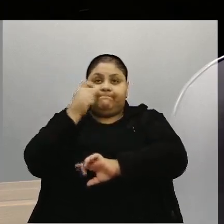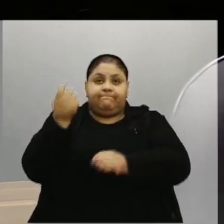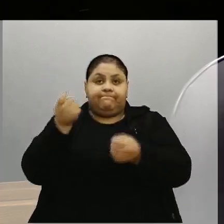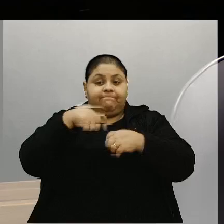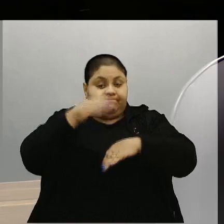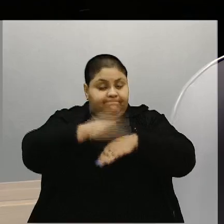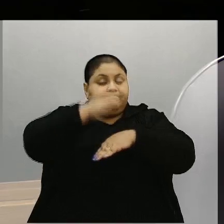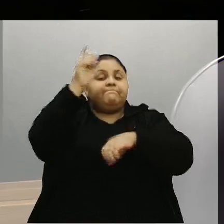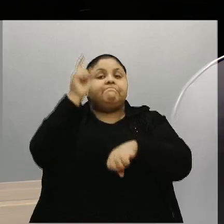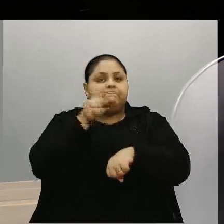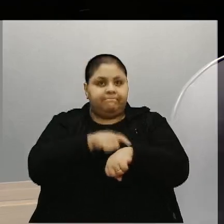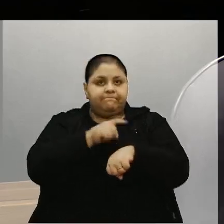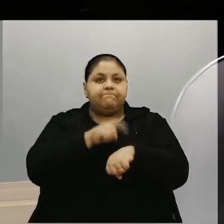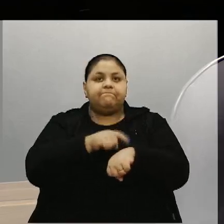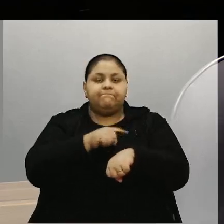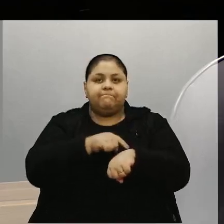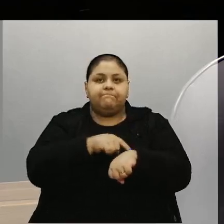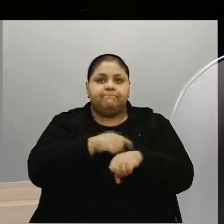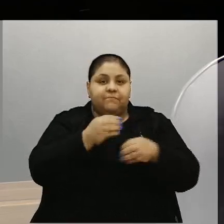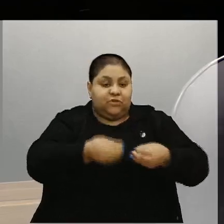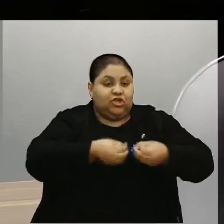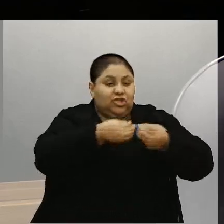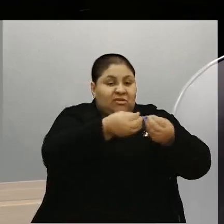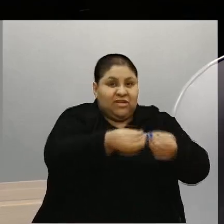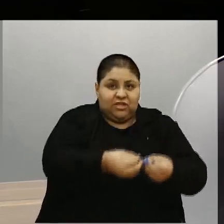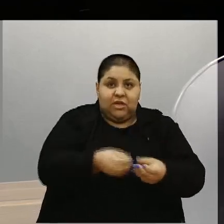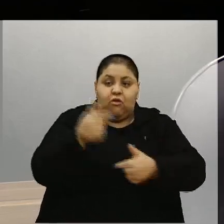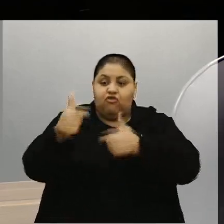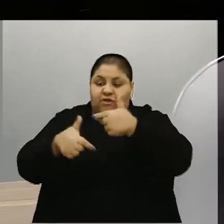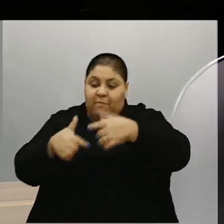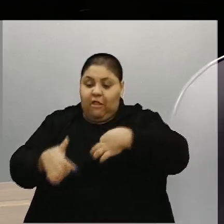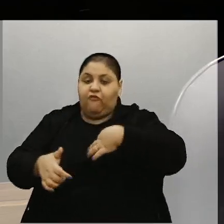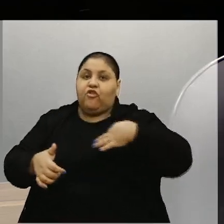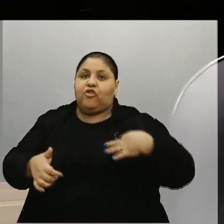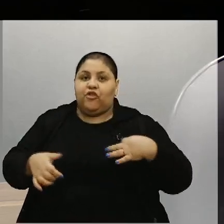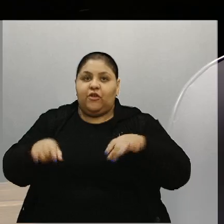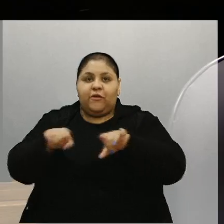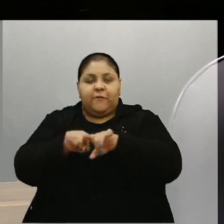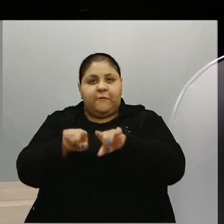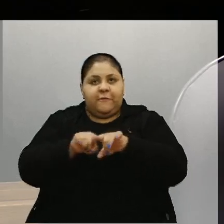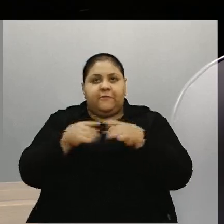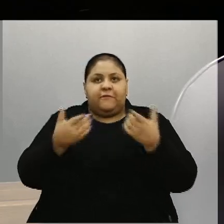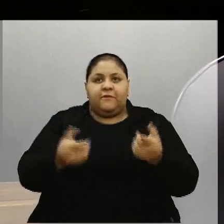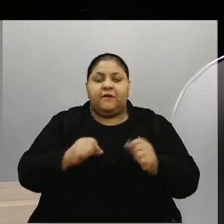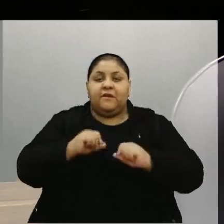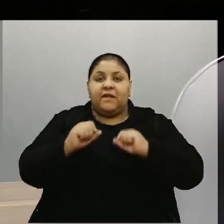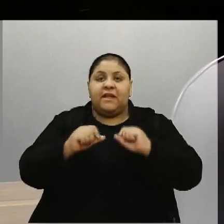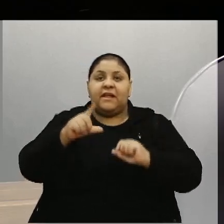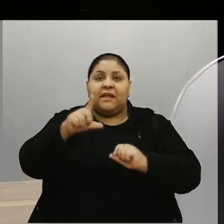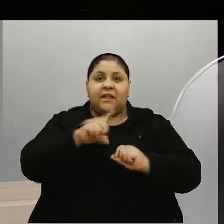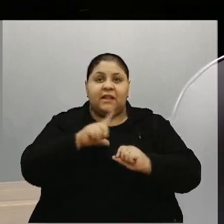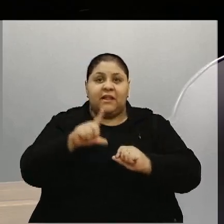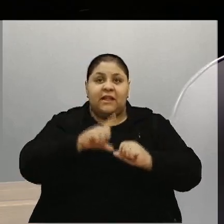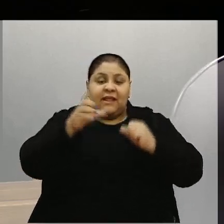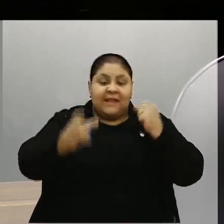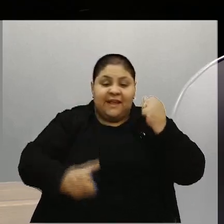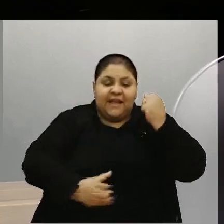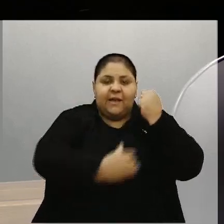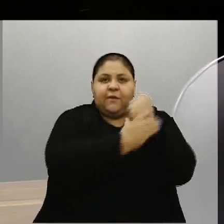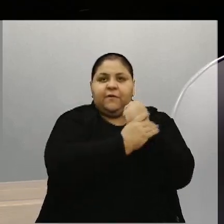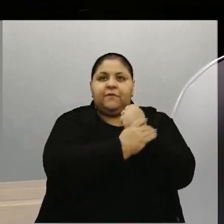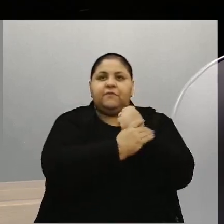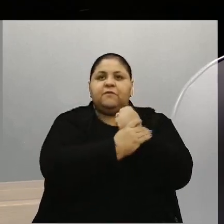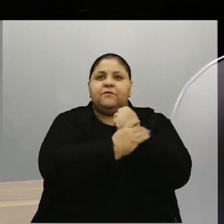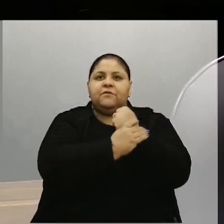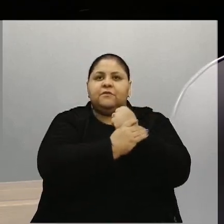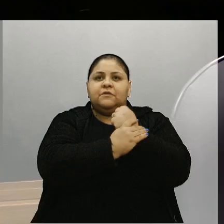mais tempo ainda, tanto de doações como de trabalho voluntários, mas sem dúvida, quem tem que garantir